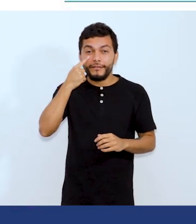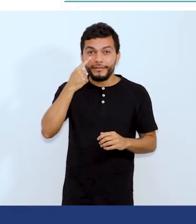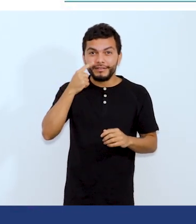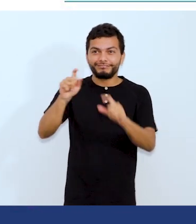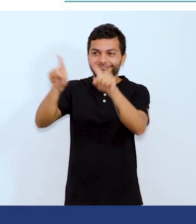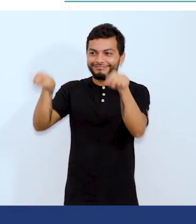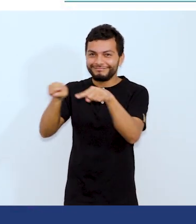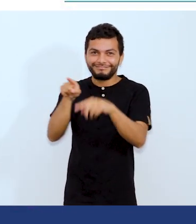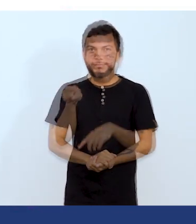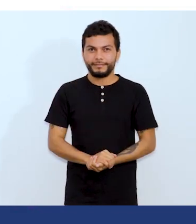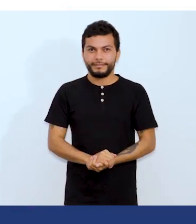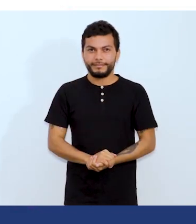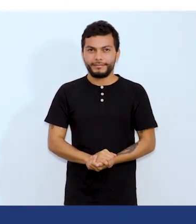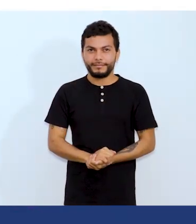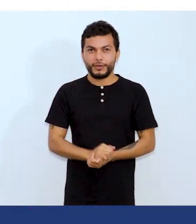tela.